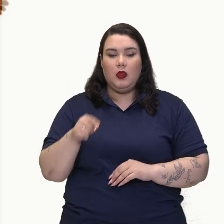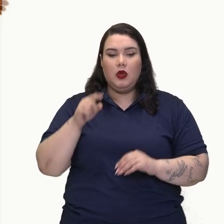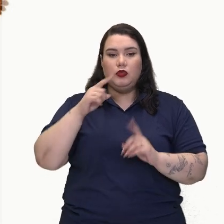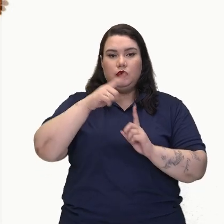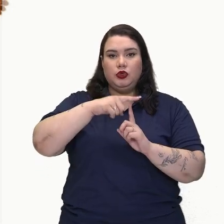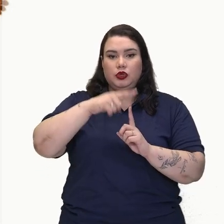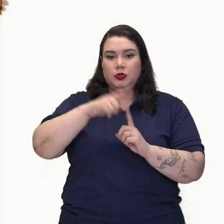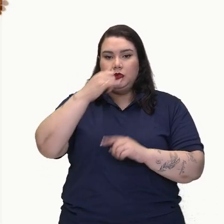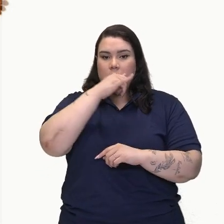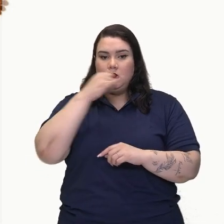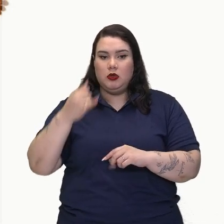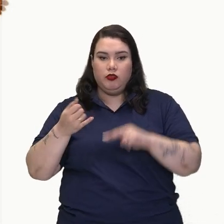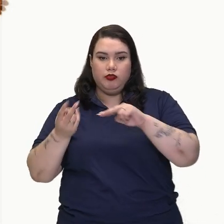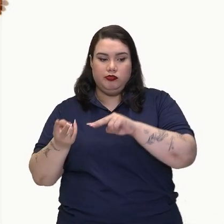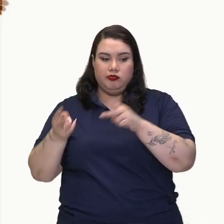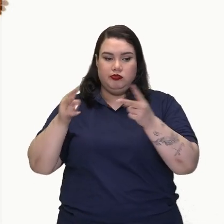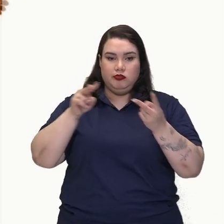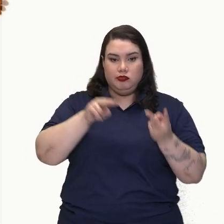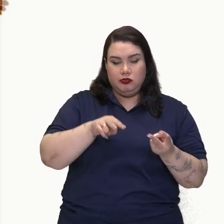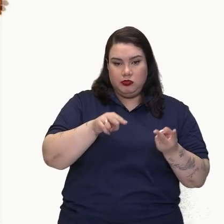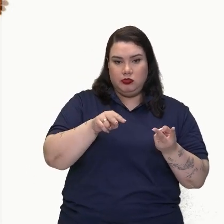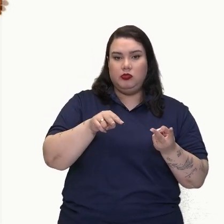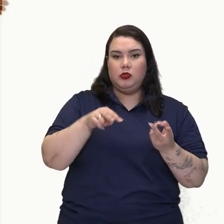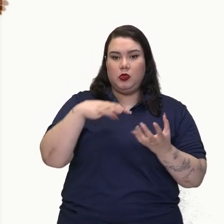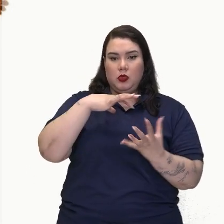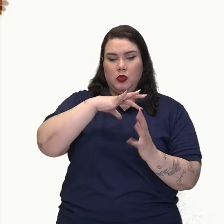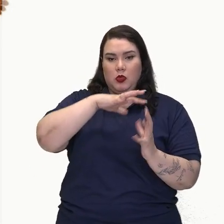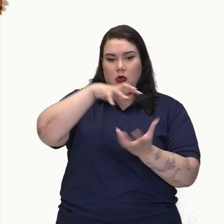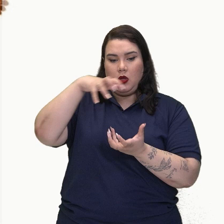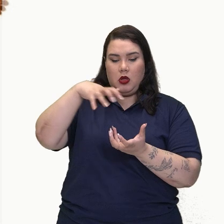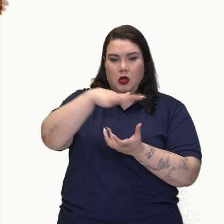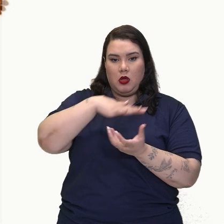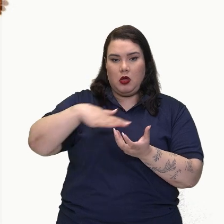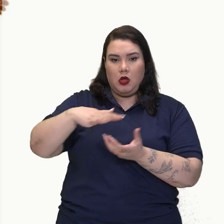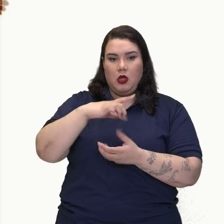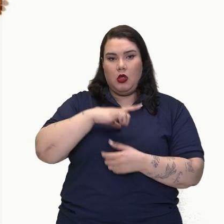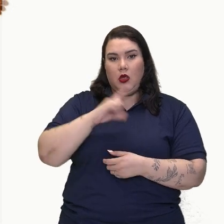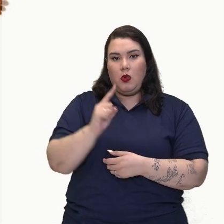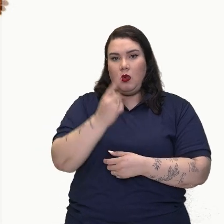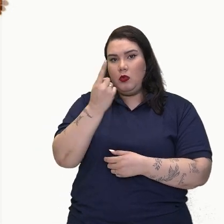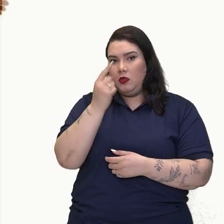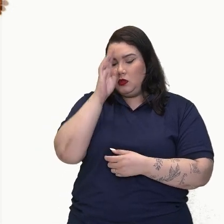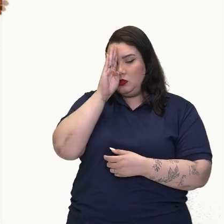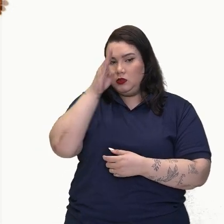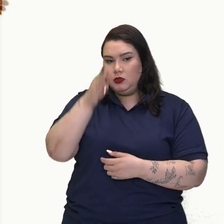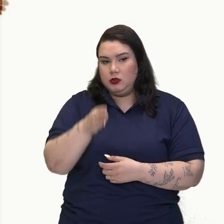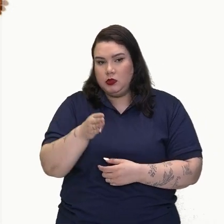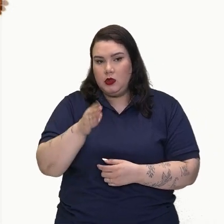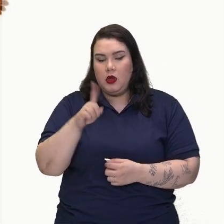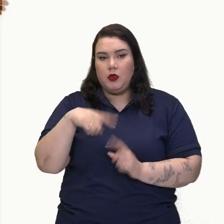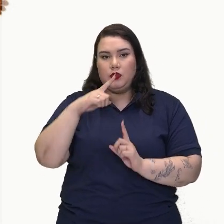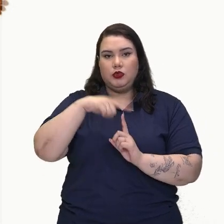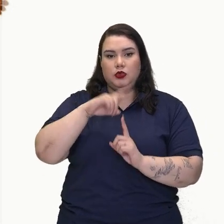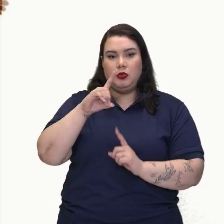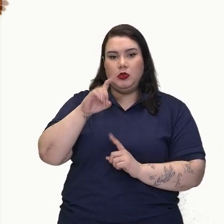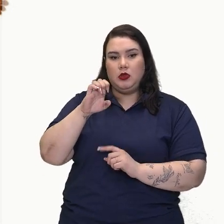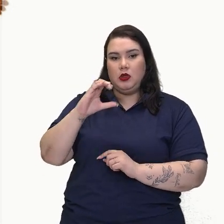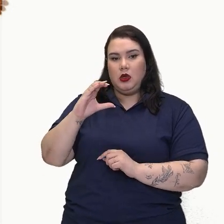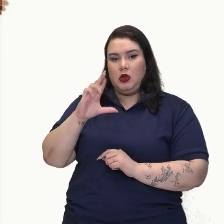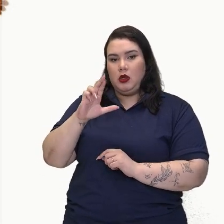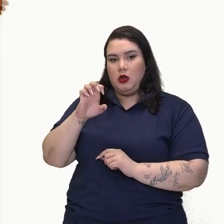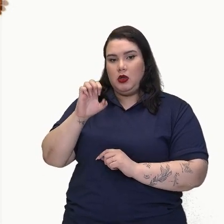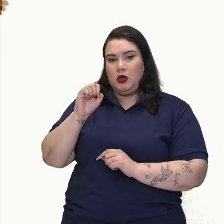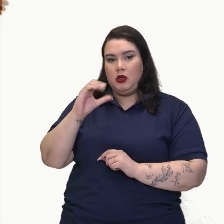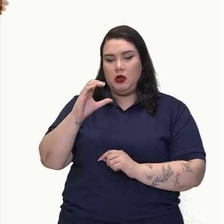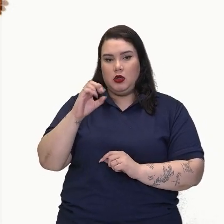é unidirecional. Observe que ele segue aqui uma única direção. E ele é decrescente, porque o nível